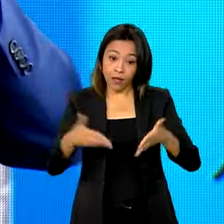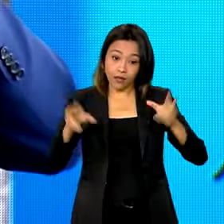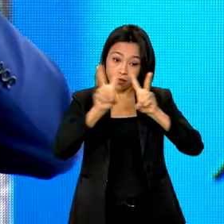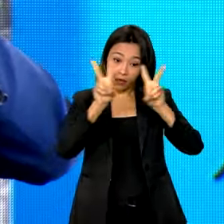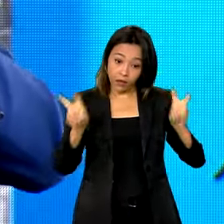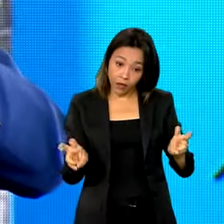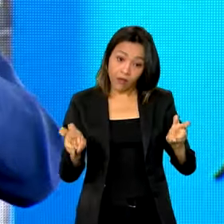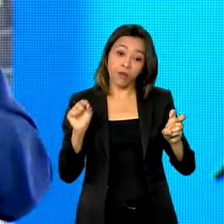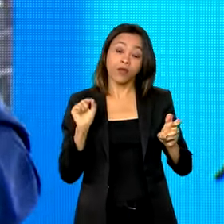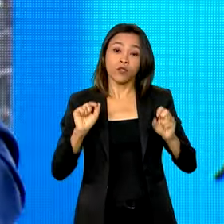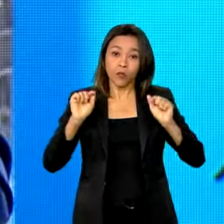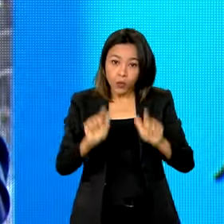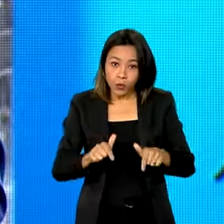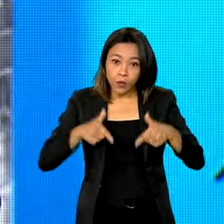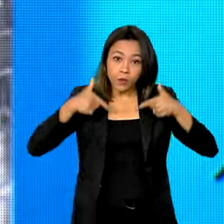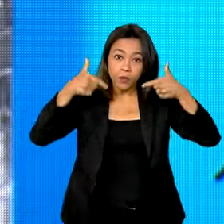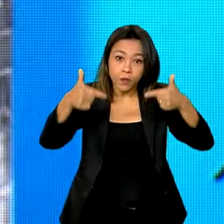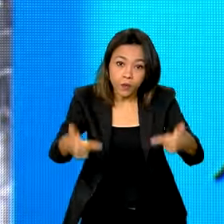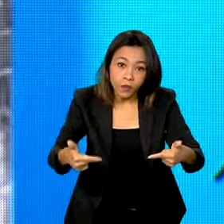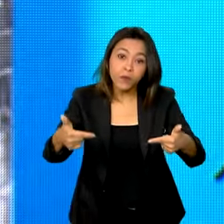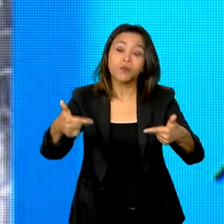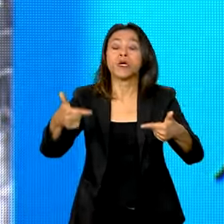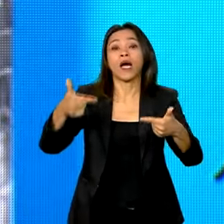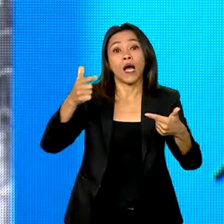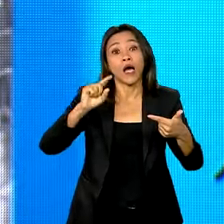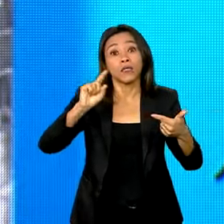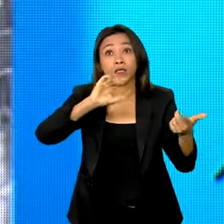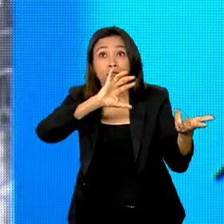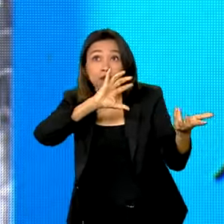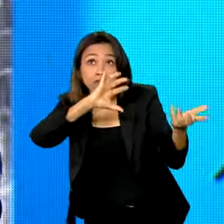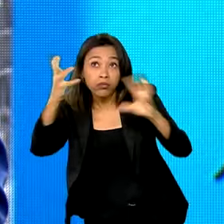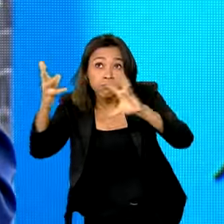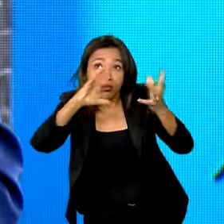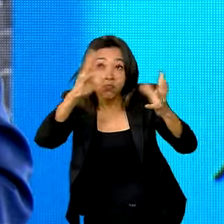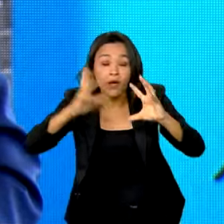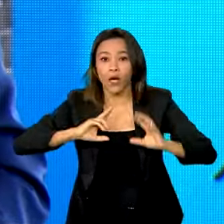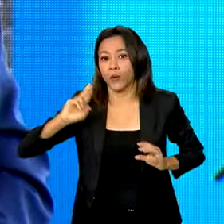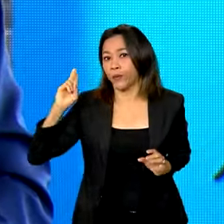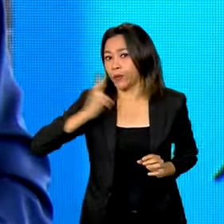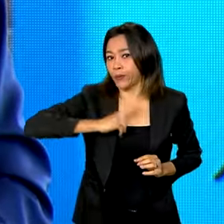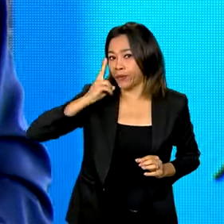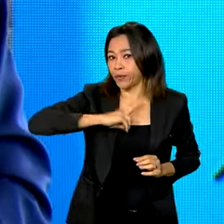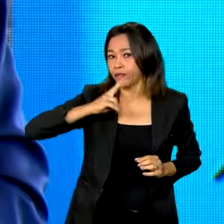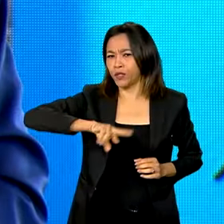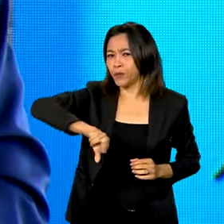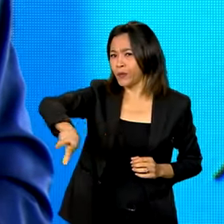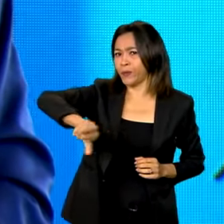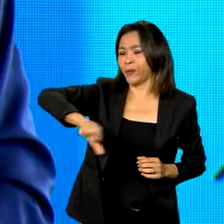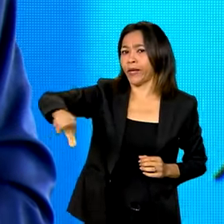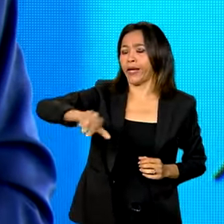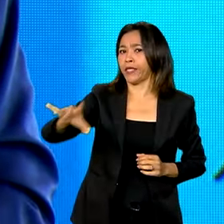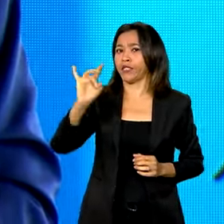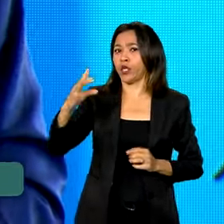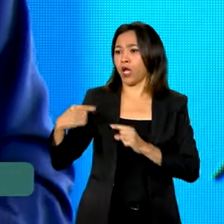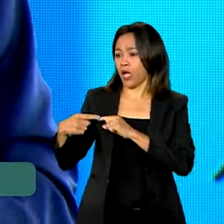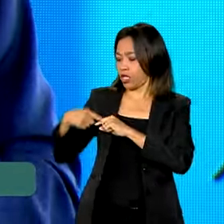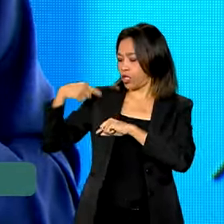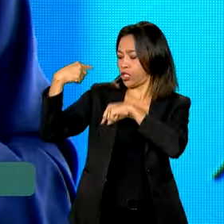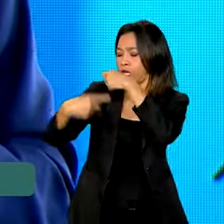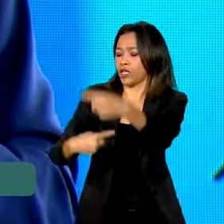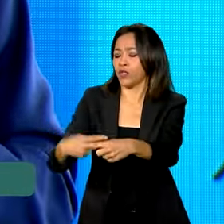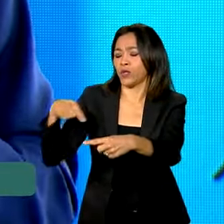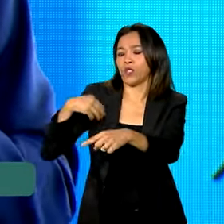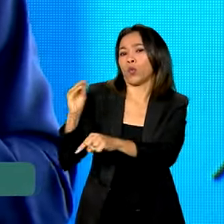do enfrentamento à mudança climática, se tornou urgente, já não é mais uma questão para as próximas gerações.